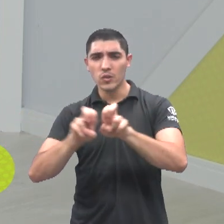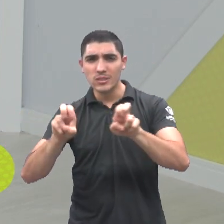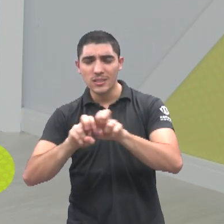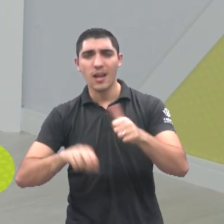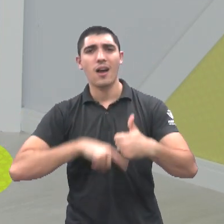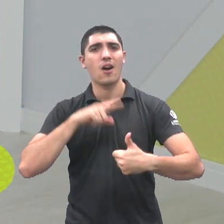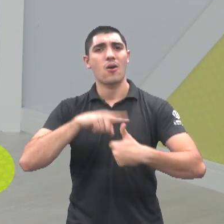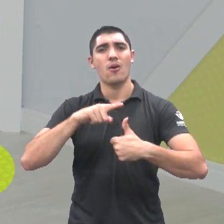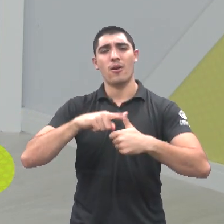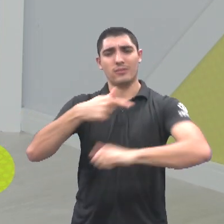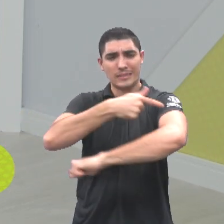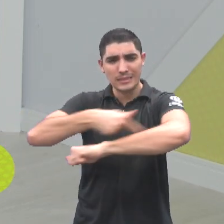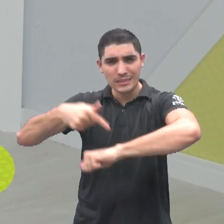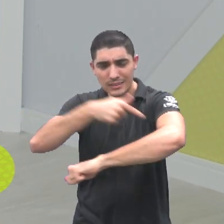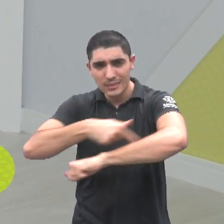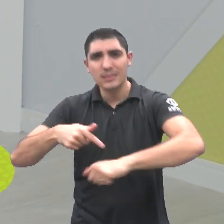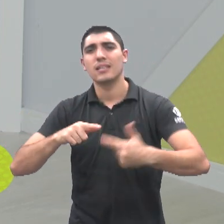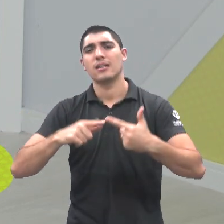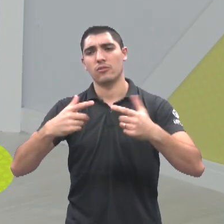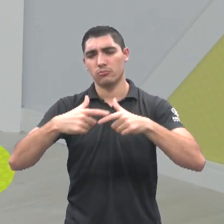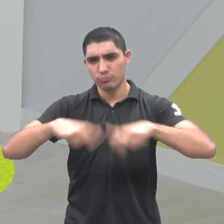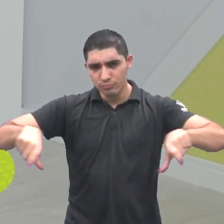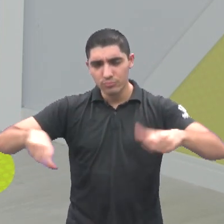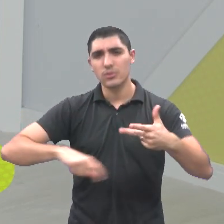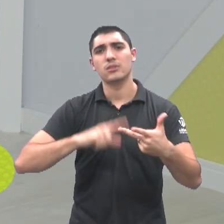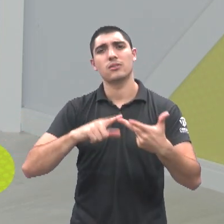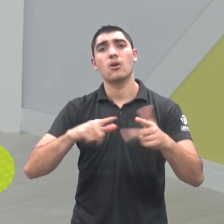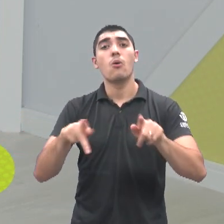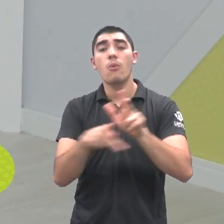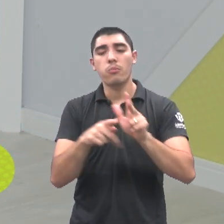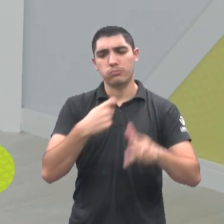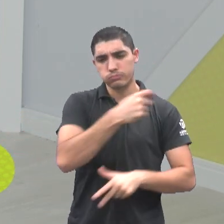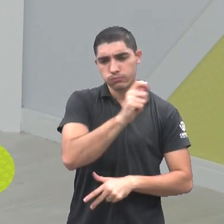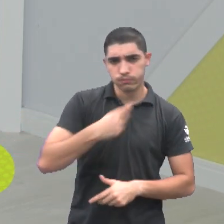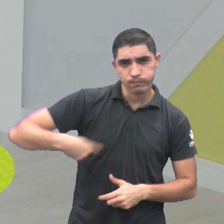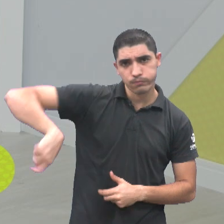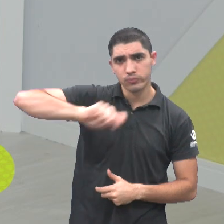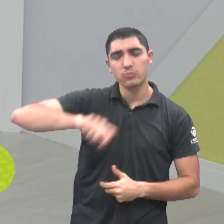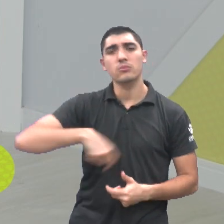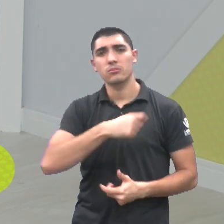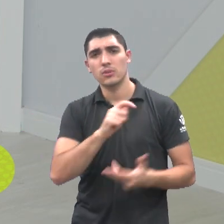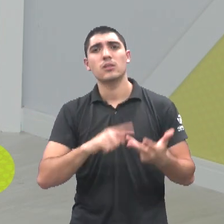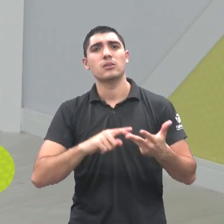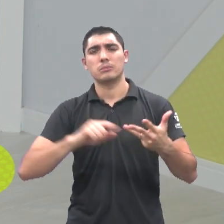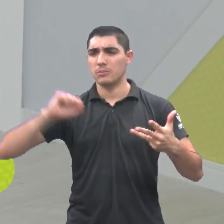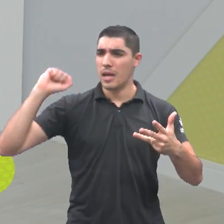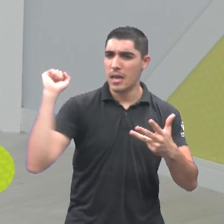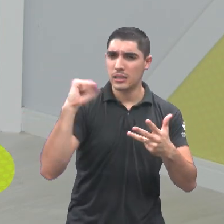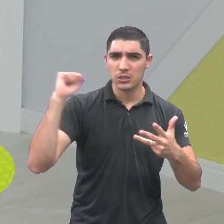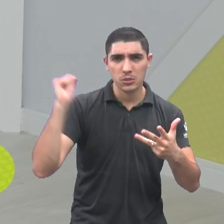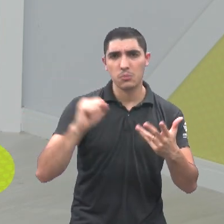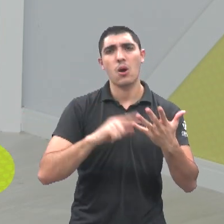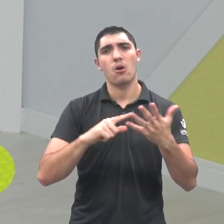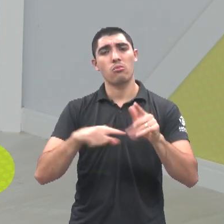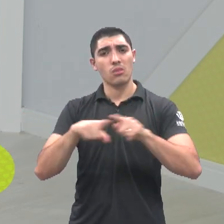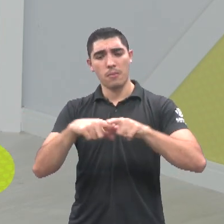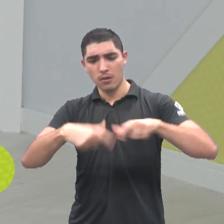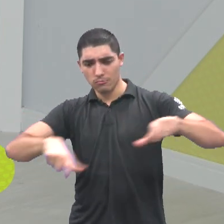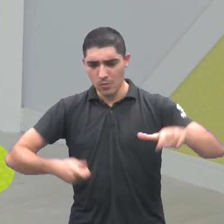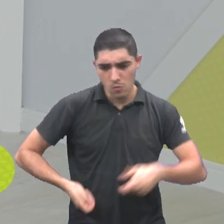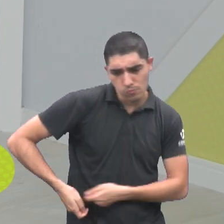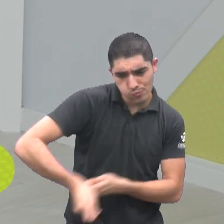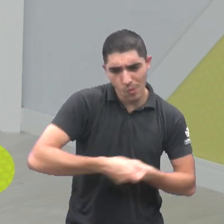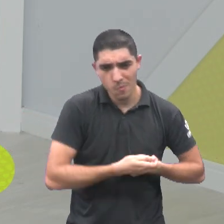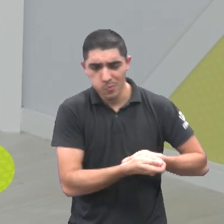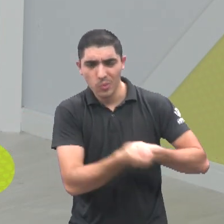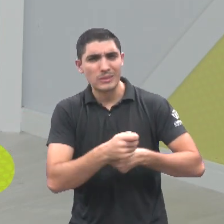campo, vôlei de praia, ciclismo, goleiros de futsal aí só para o masculino, handball, hóquei de quadra masculino. O restante